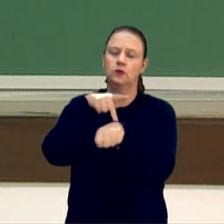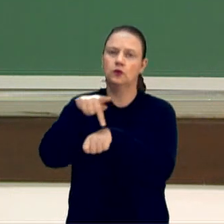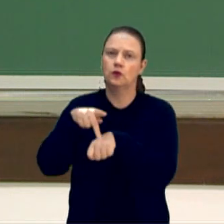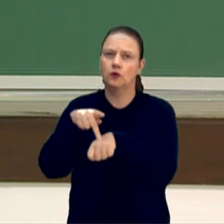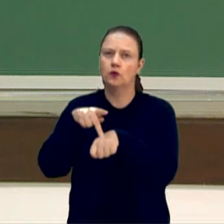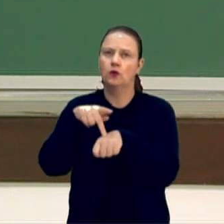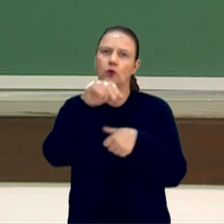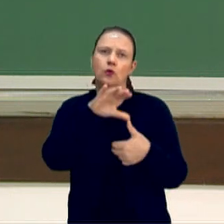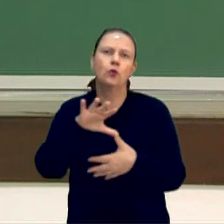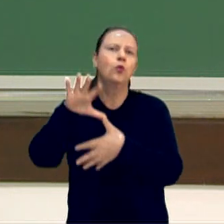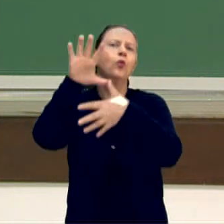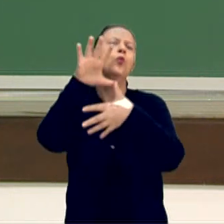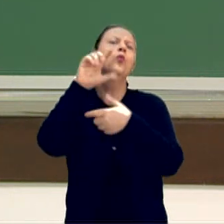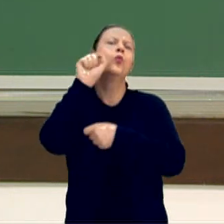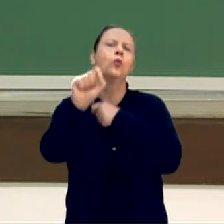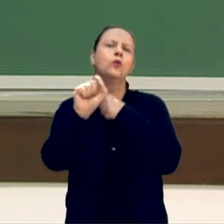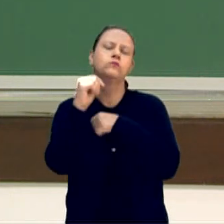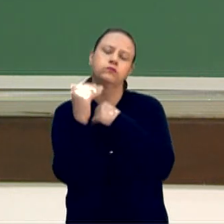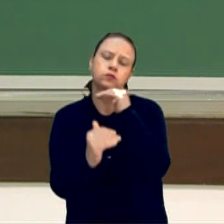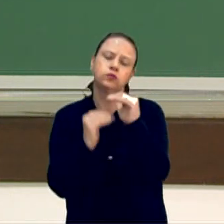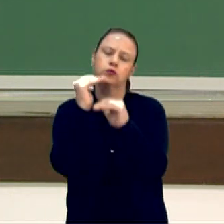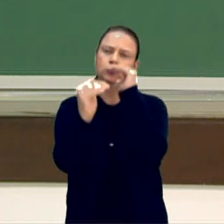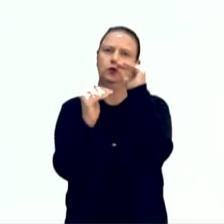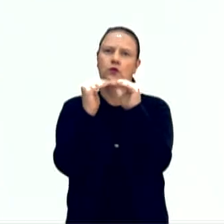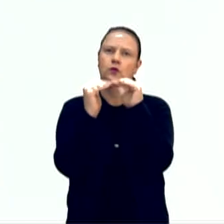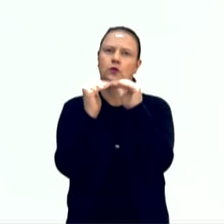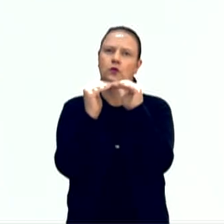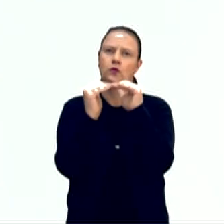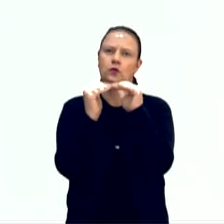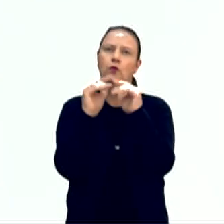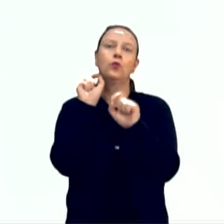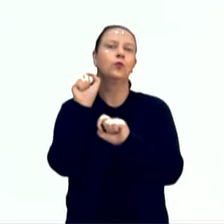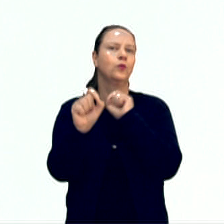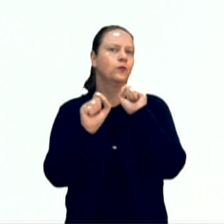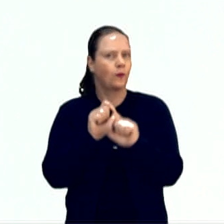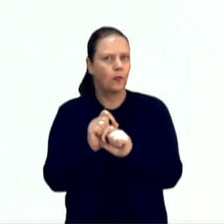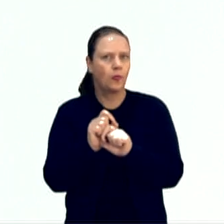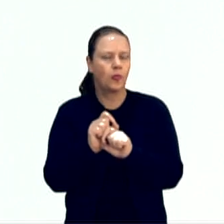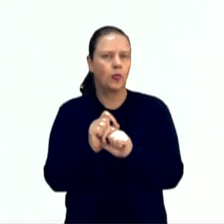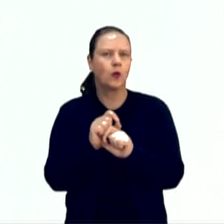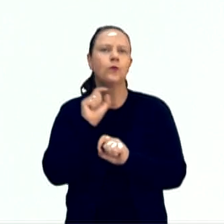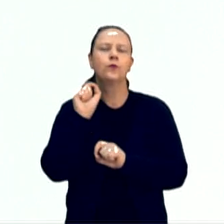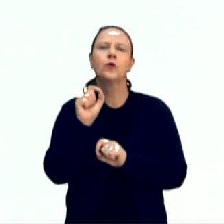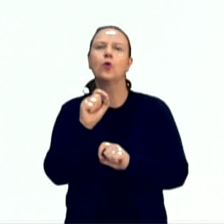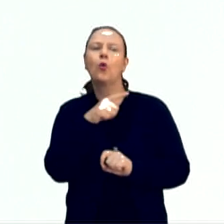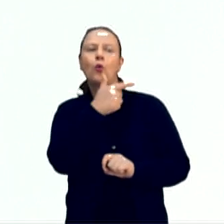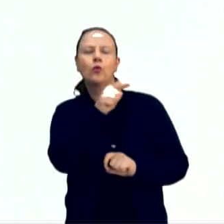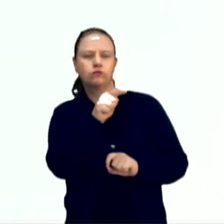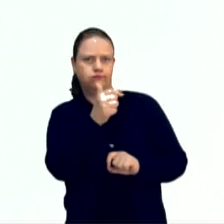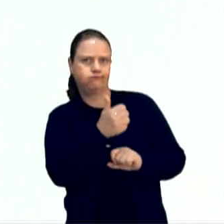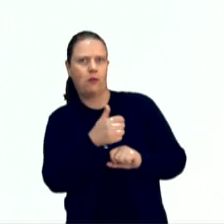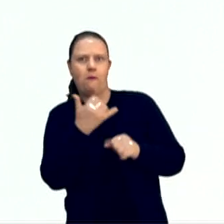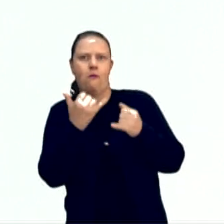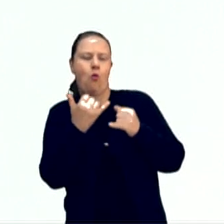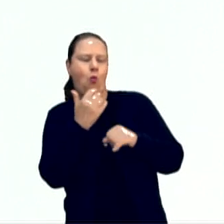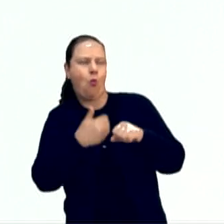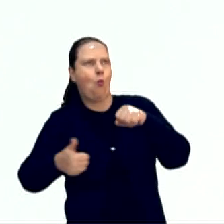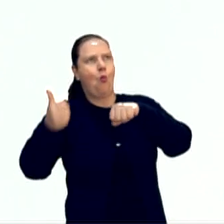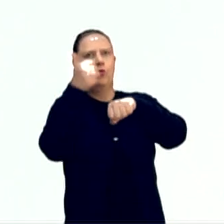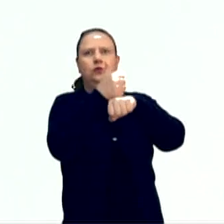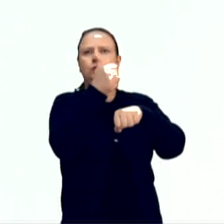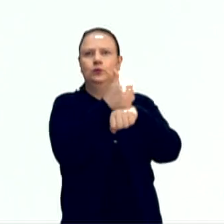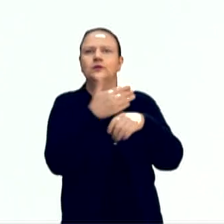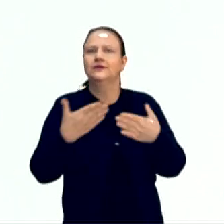América Anglo-Saxônica se transformassem num país hegemônico, tido pelos demais como superior? Simples.